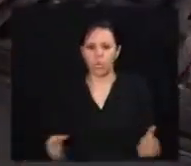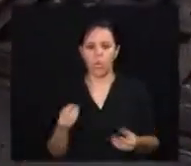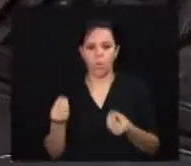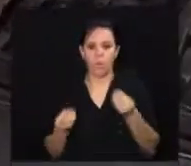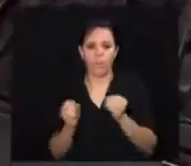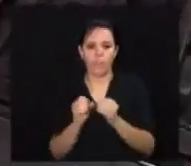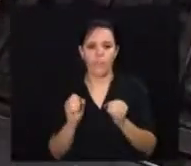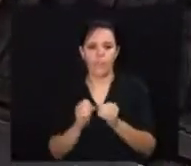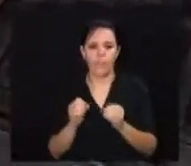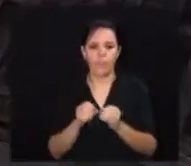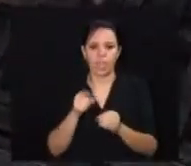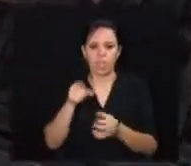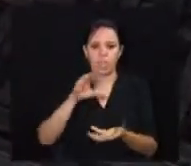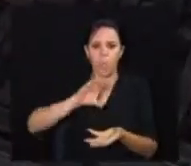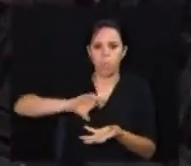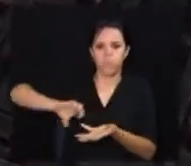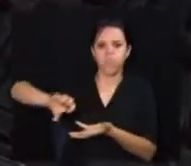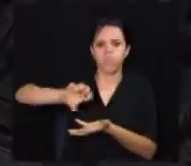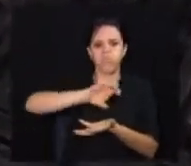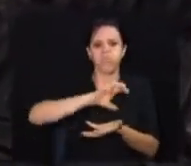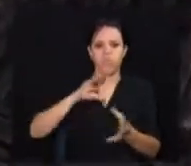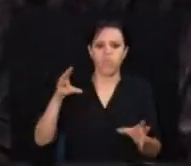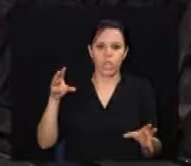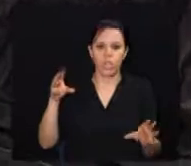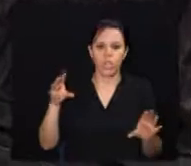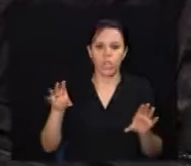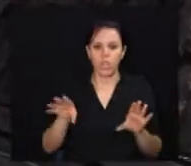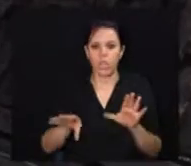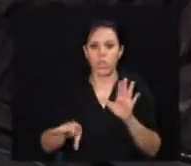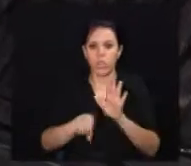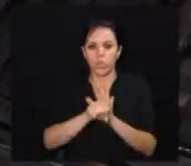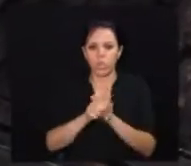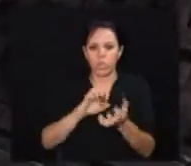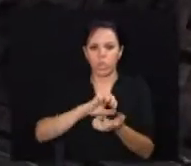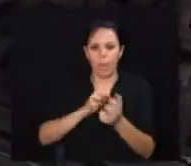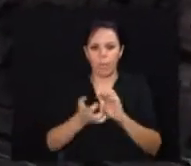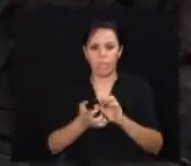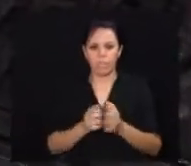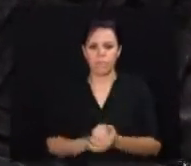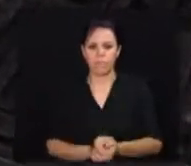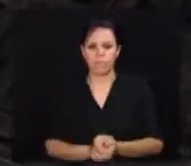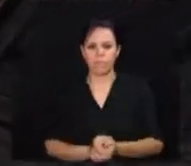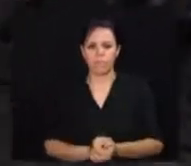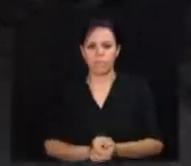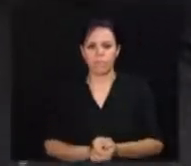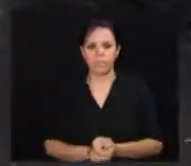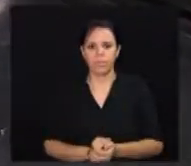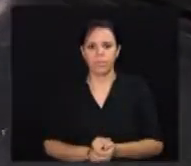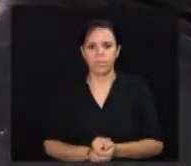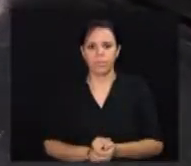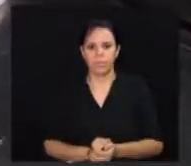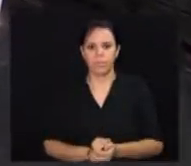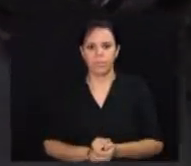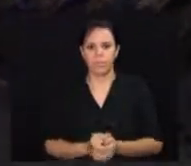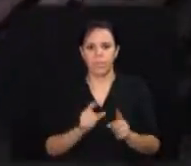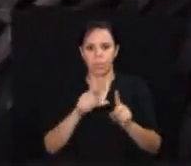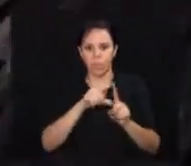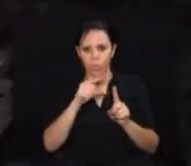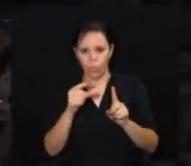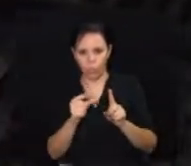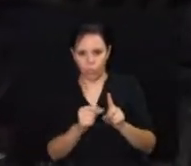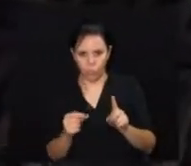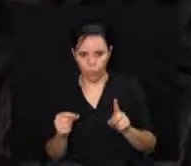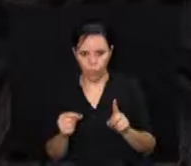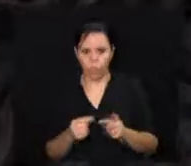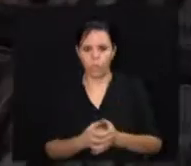que esse molho grude na massa? O molho, o segredo é a gente sempre... Deixa eu colocar uma folhinha de manjericão